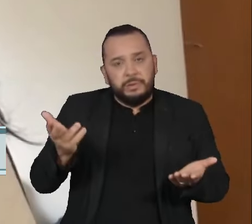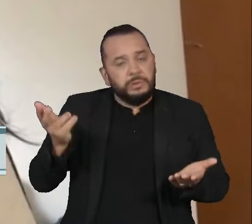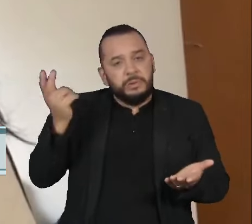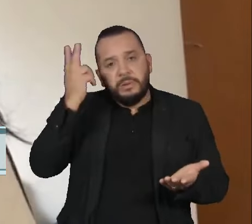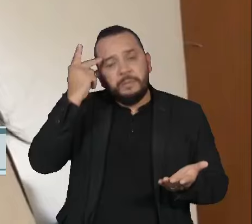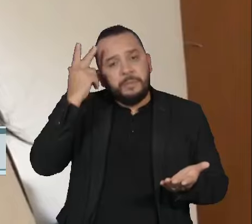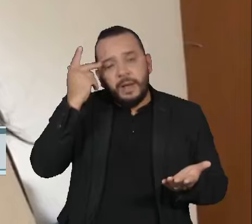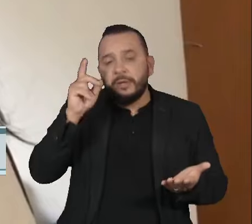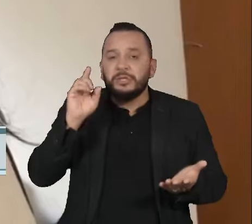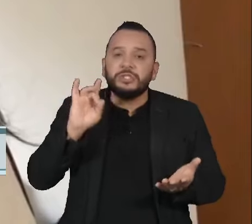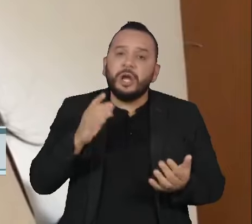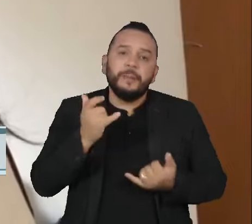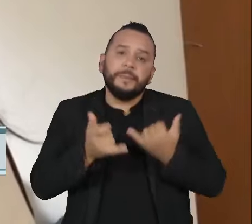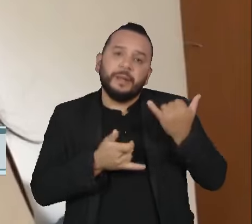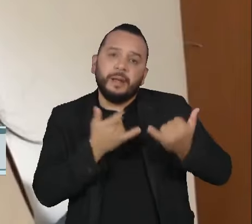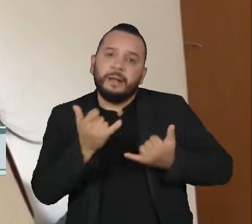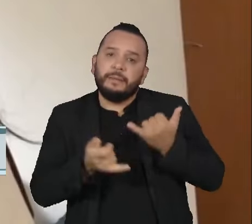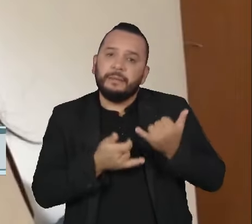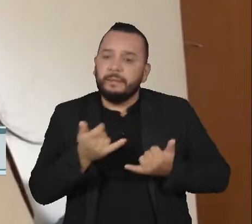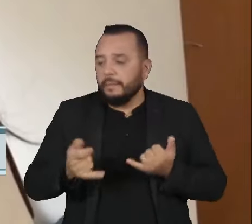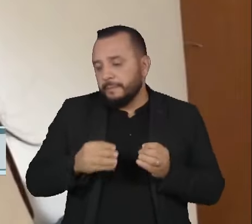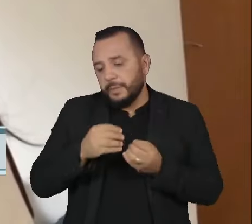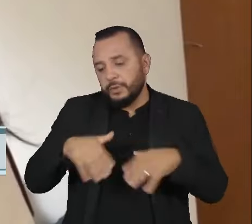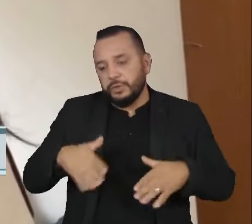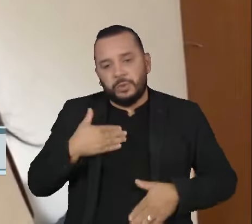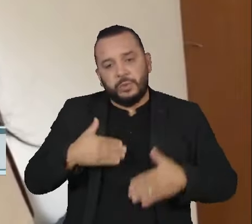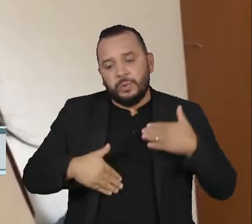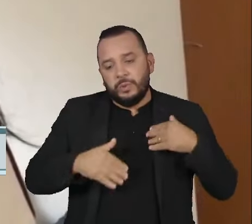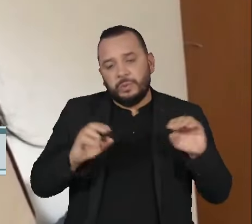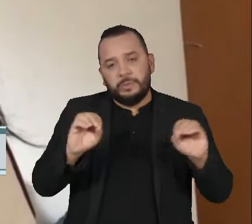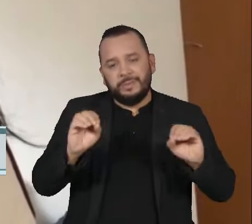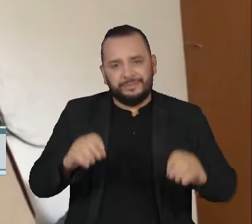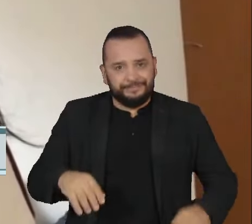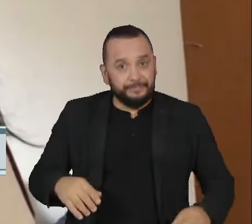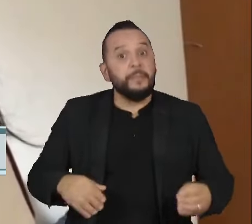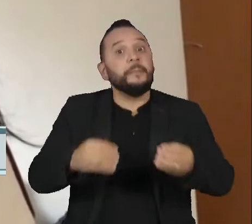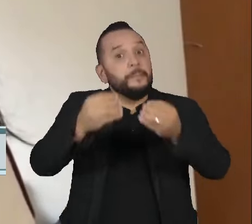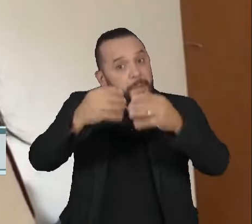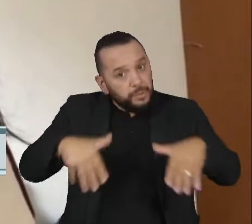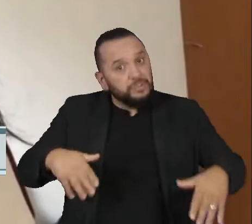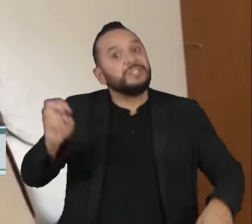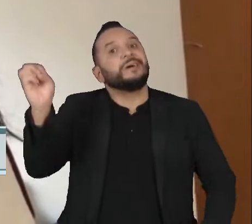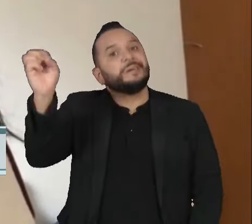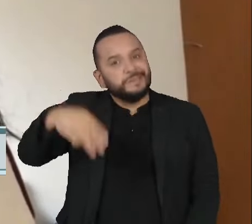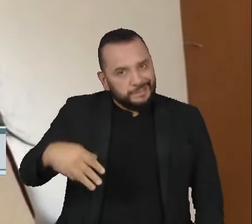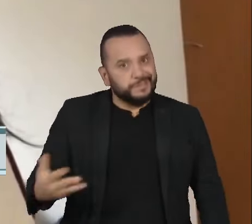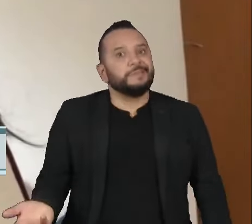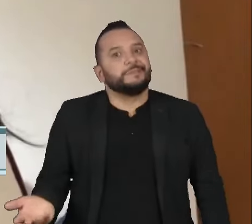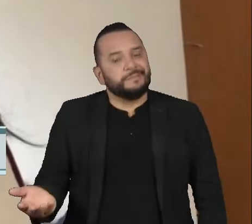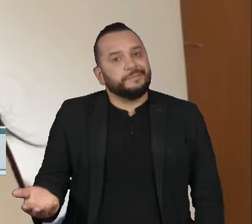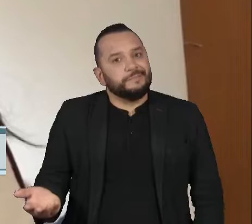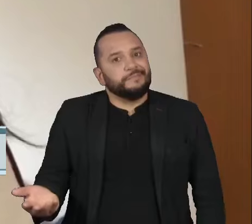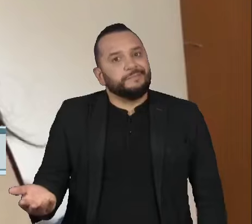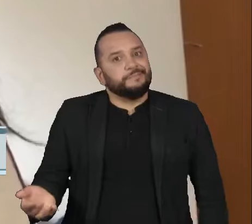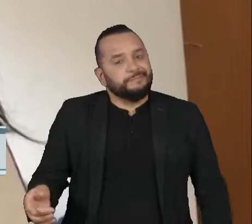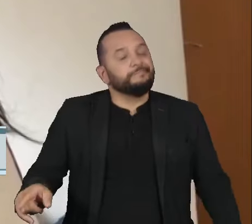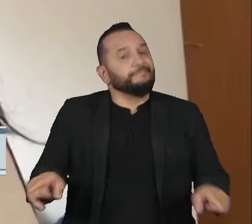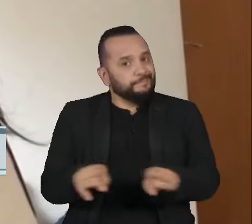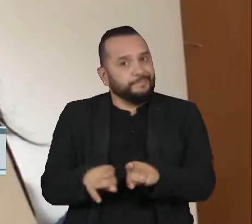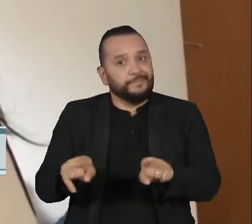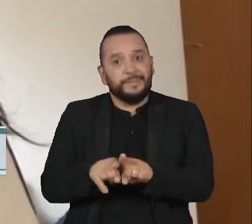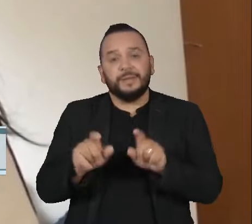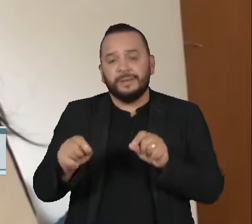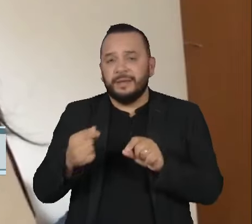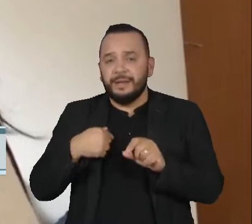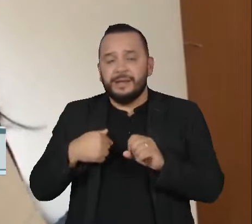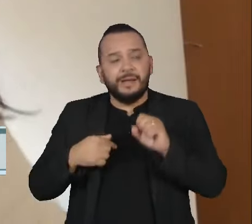banal ou uma coisa que não causa malefícios à saúde, ou como uma substância que causaria